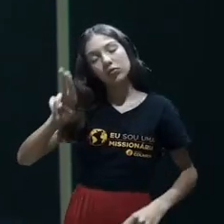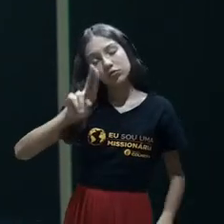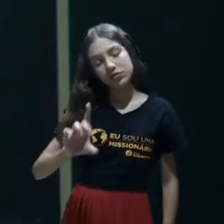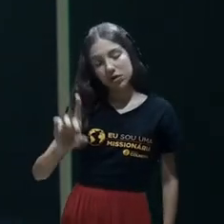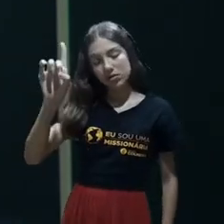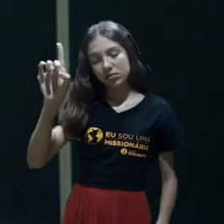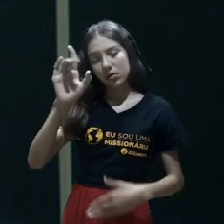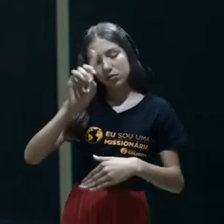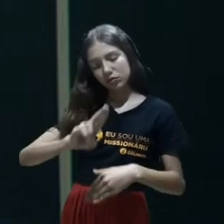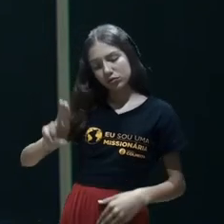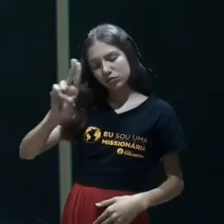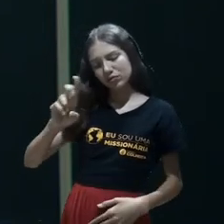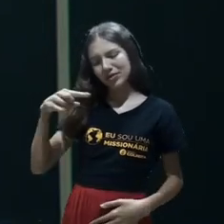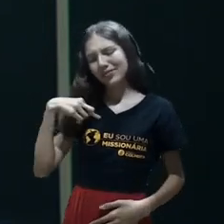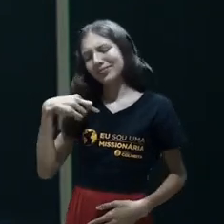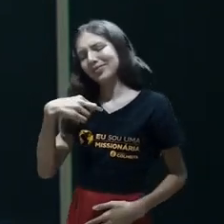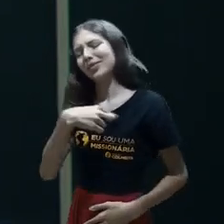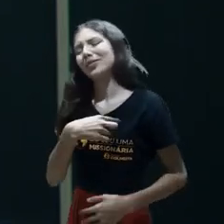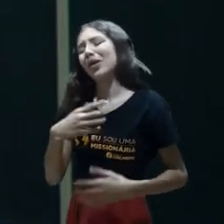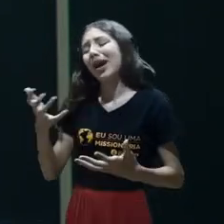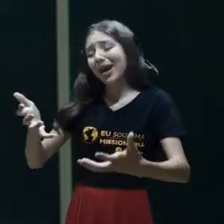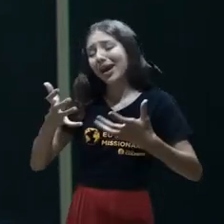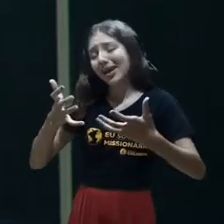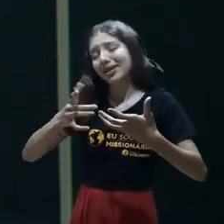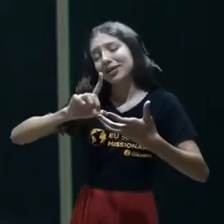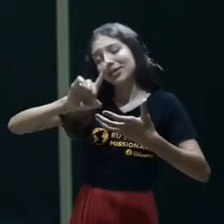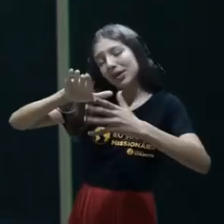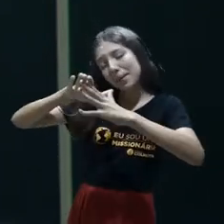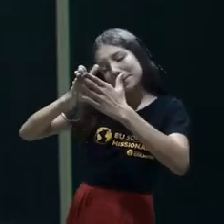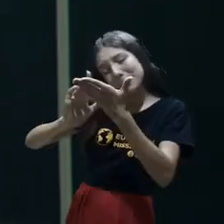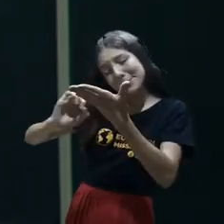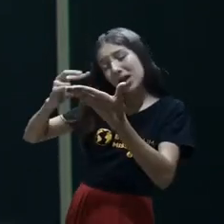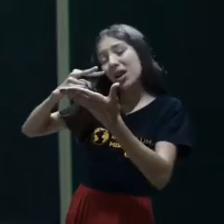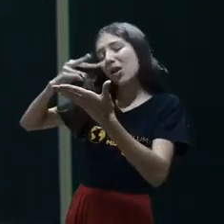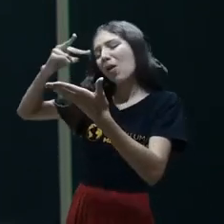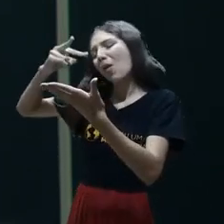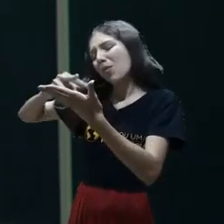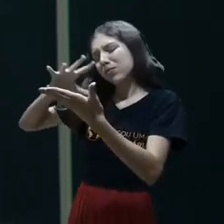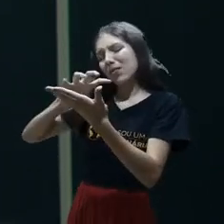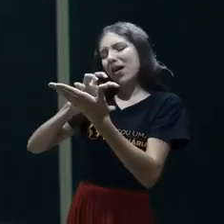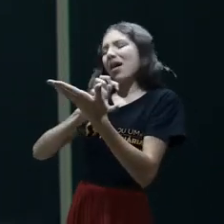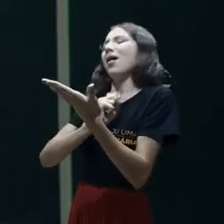Nos faz apaixonados pela tua palavra, Senhor. Ah,